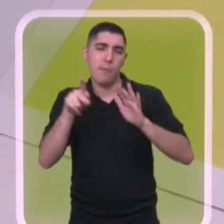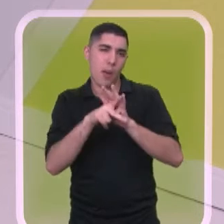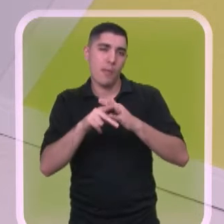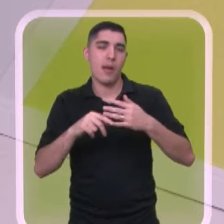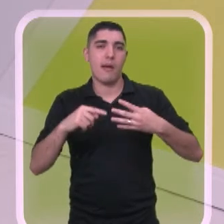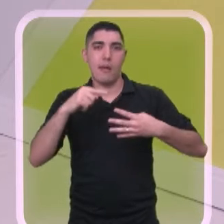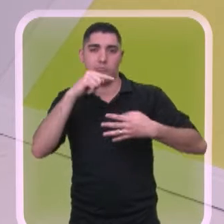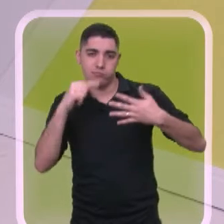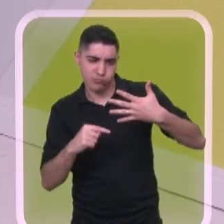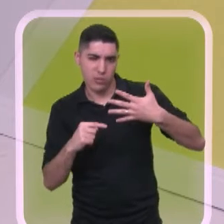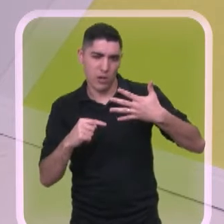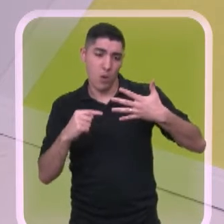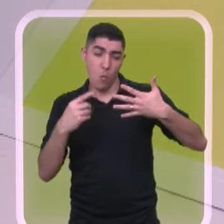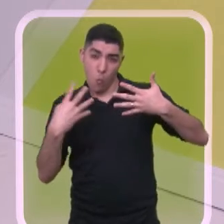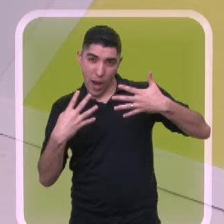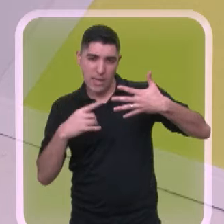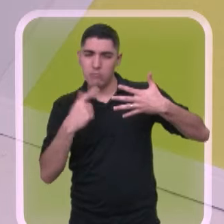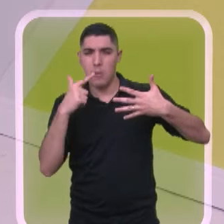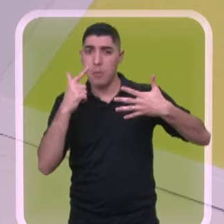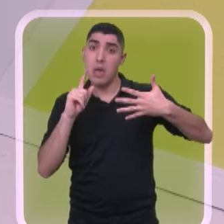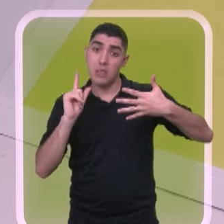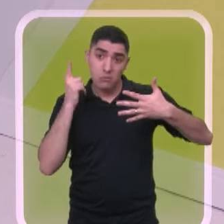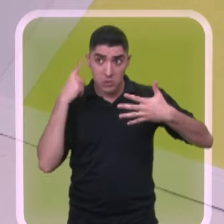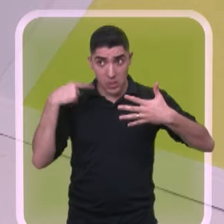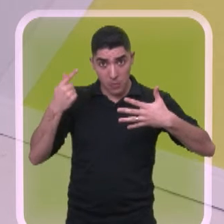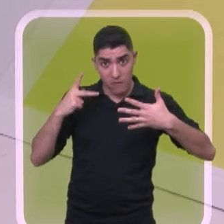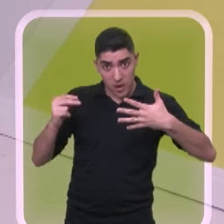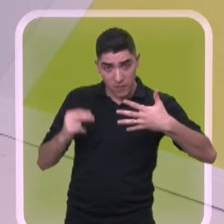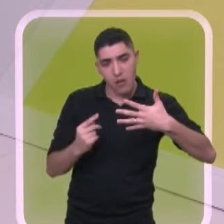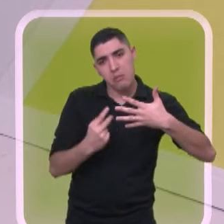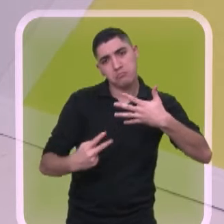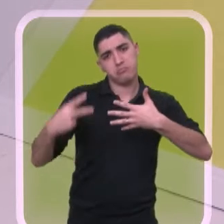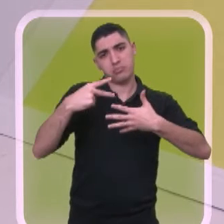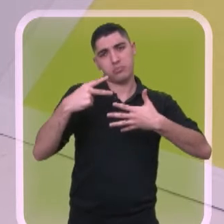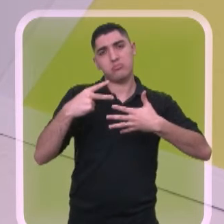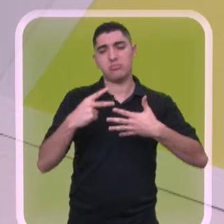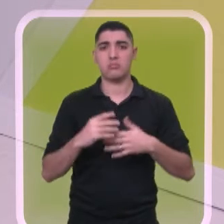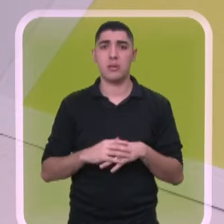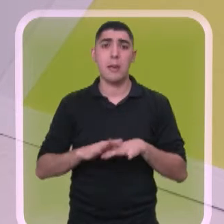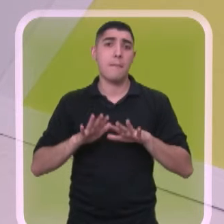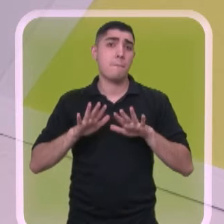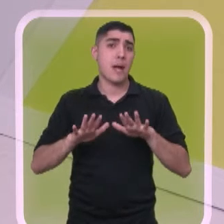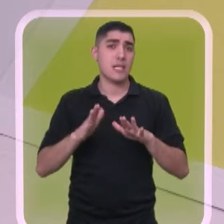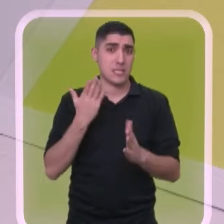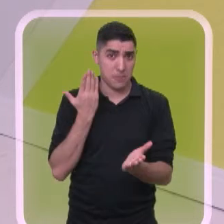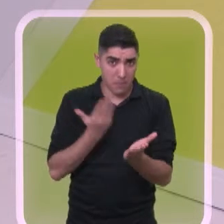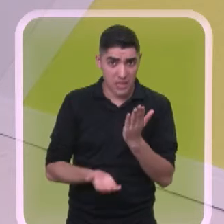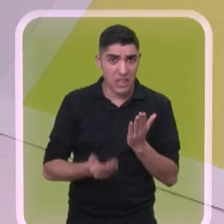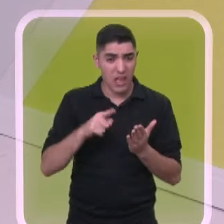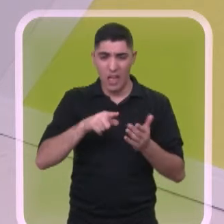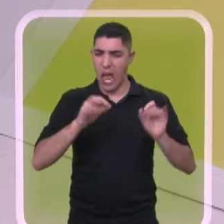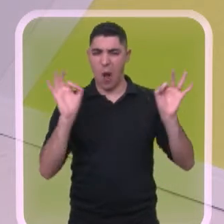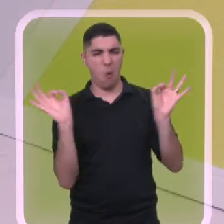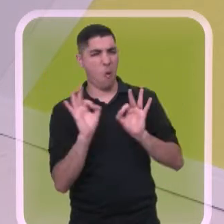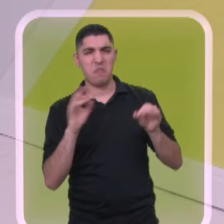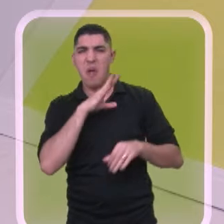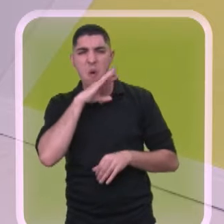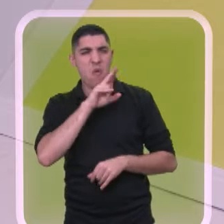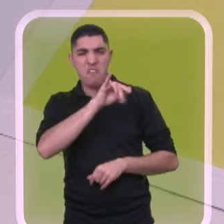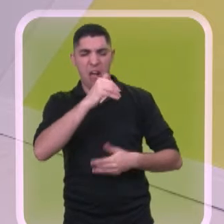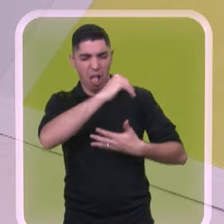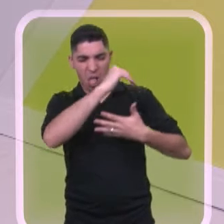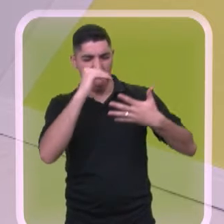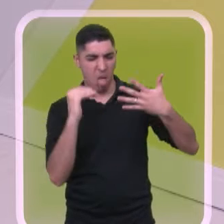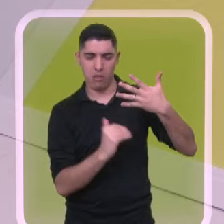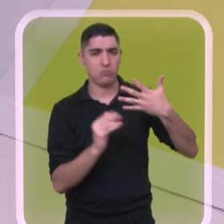permaneceria se vencesse até mesmo por 3-2. Mas perder também não é um desastre total, em que pese tenha caído da